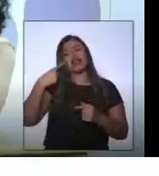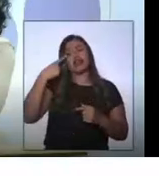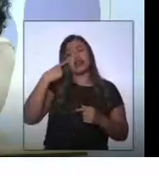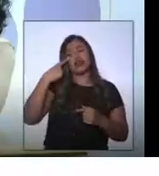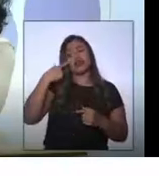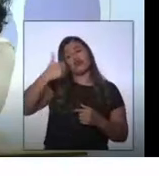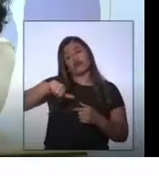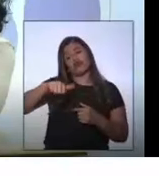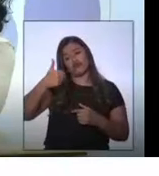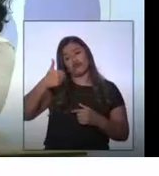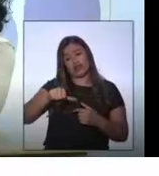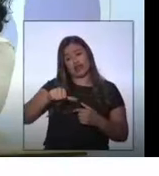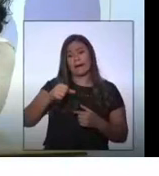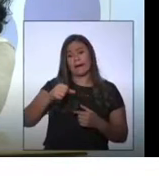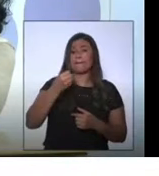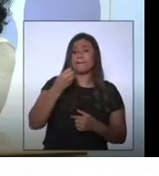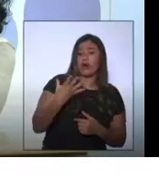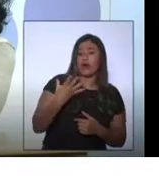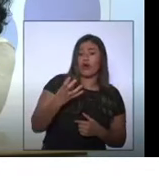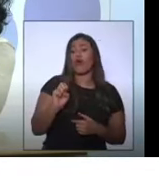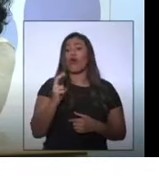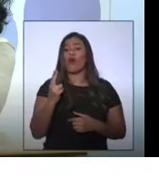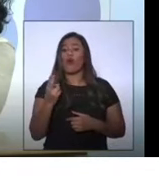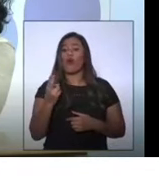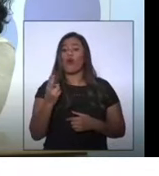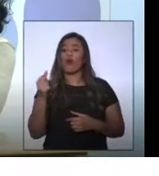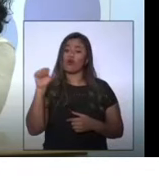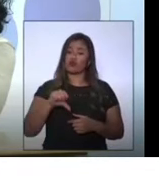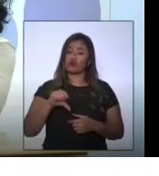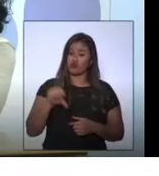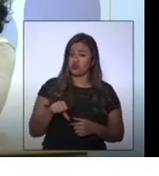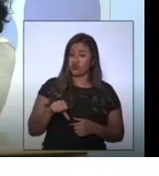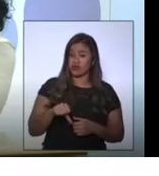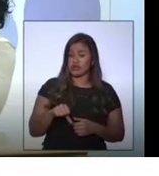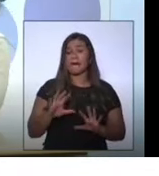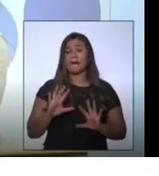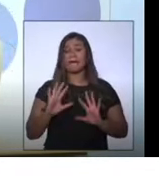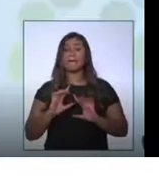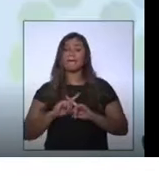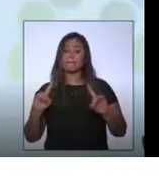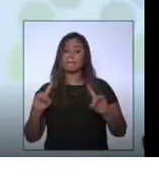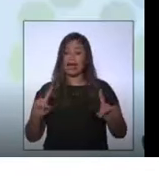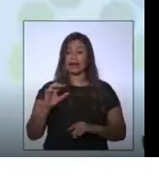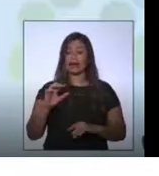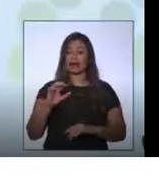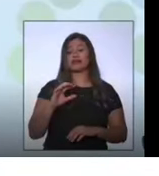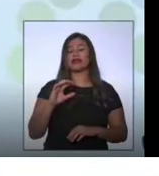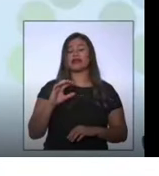como bom ou ruim. Porém, fake news é basicamente notícia falsa.